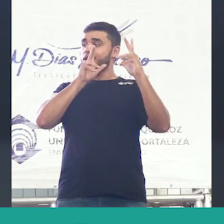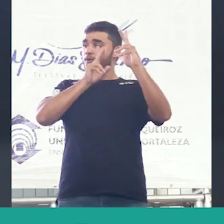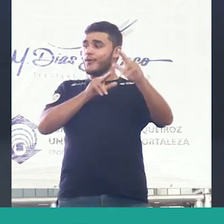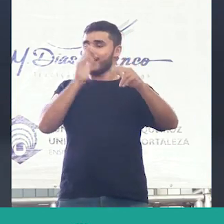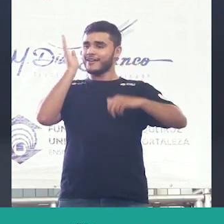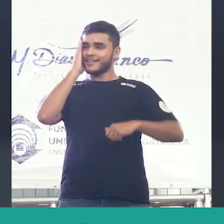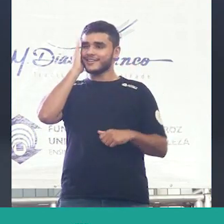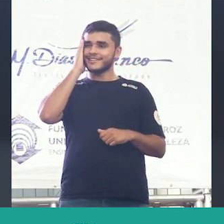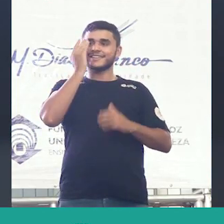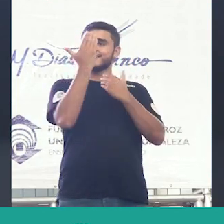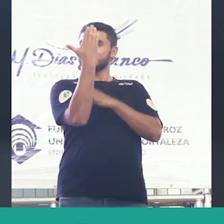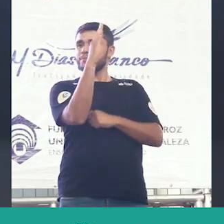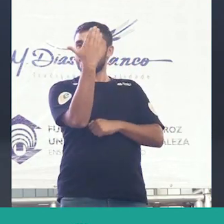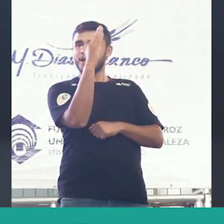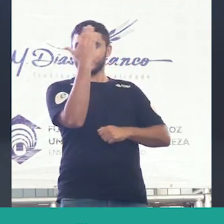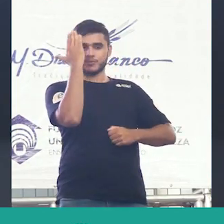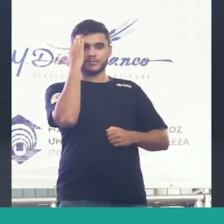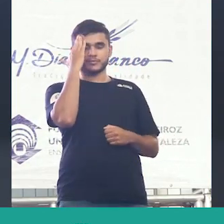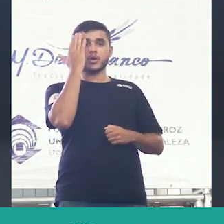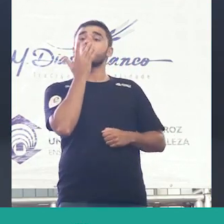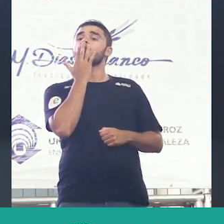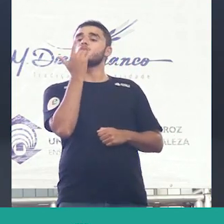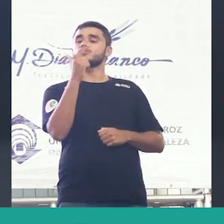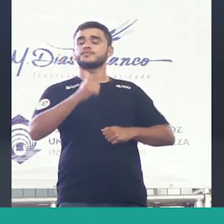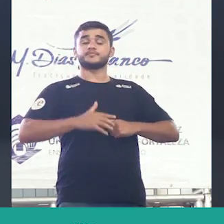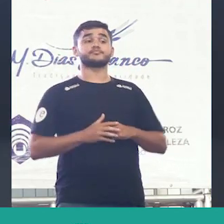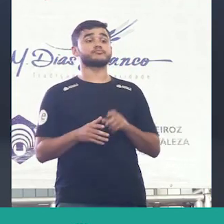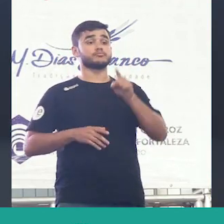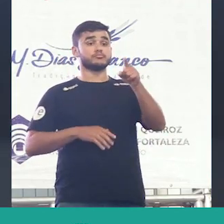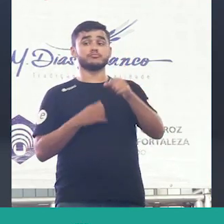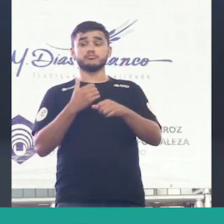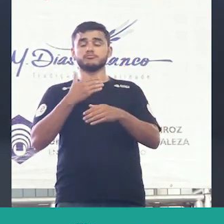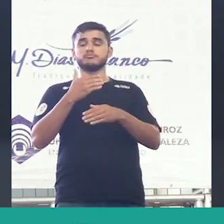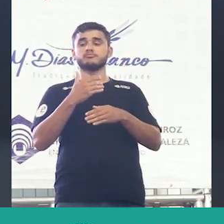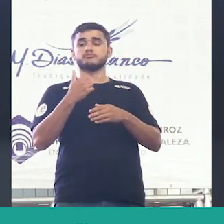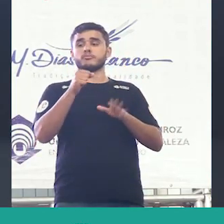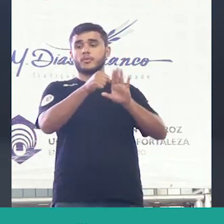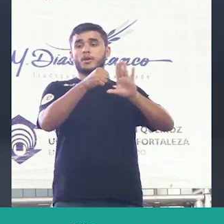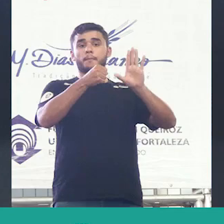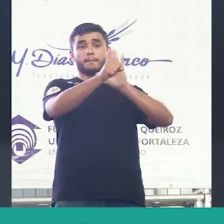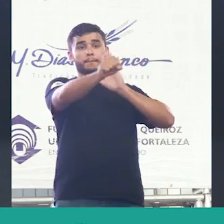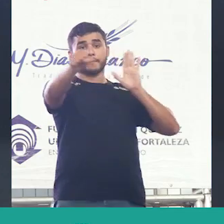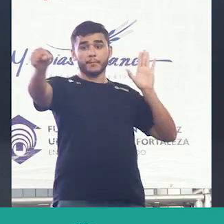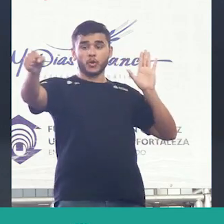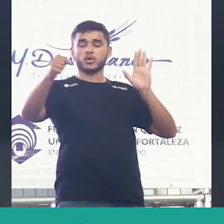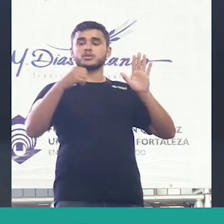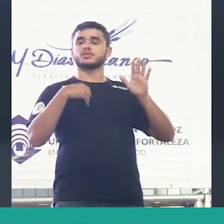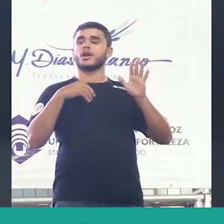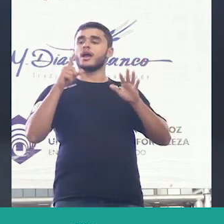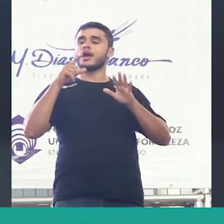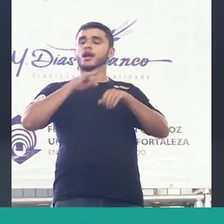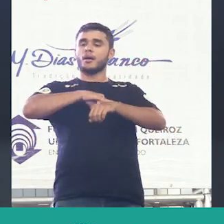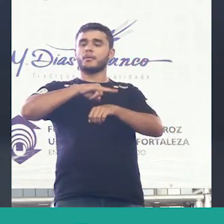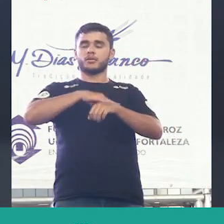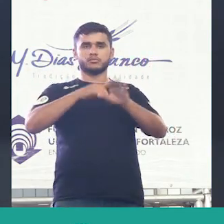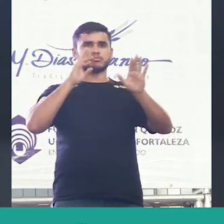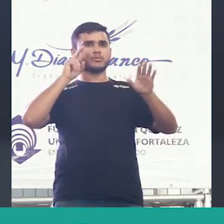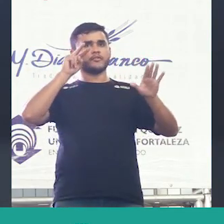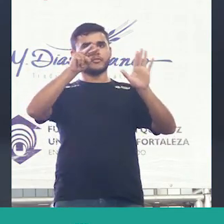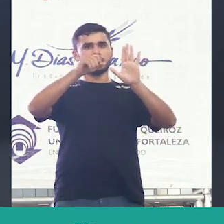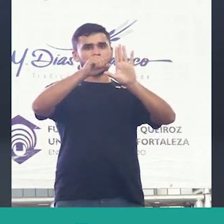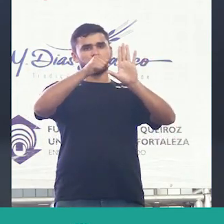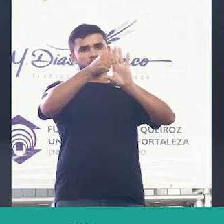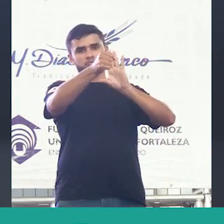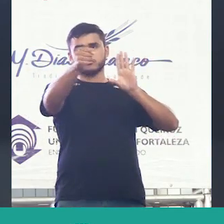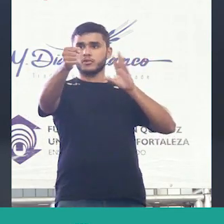não? Beleza? Olhou para a porta do seu banheiro e viu a porta. Que reflexão